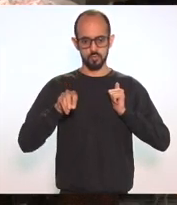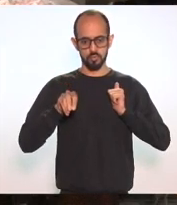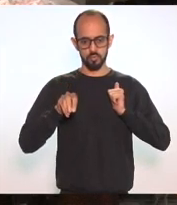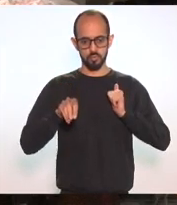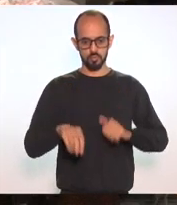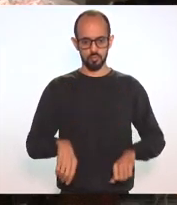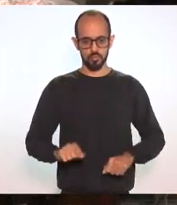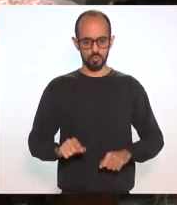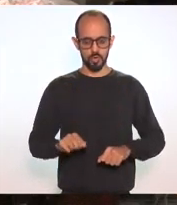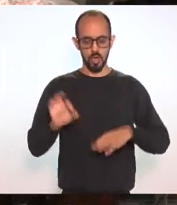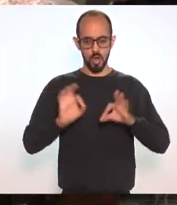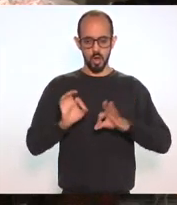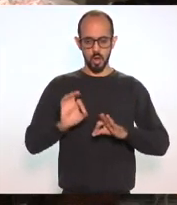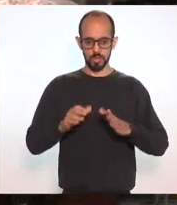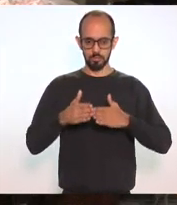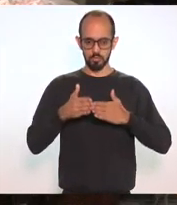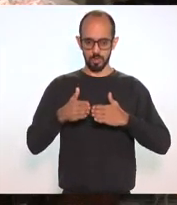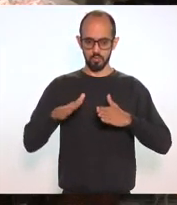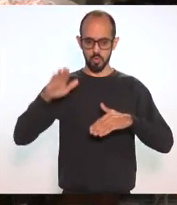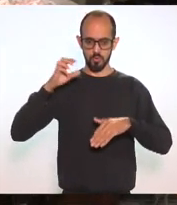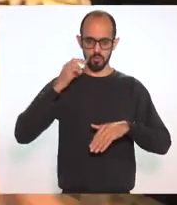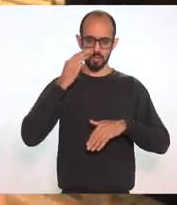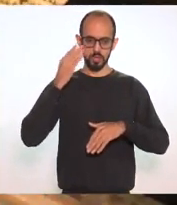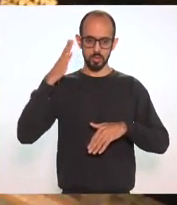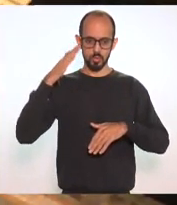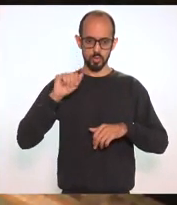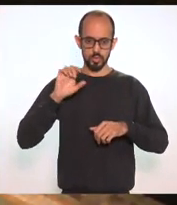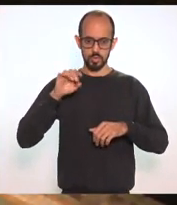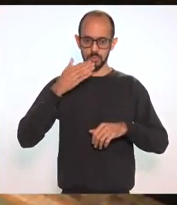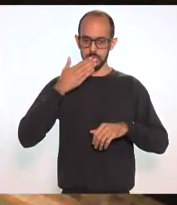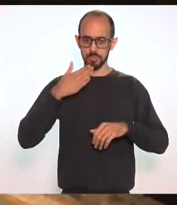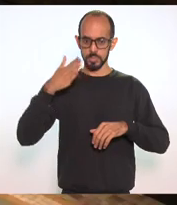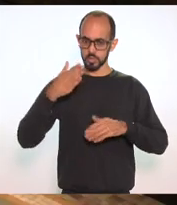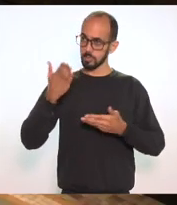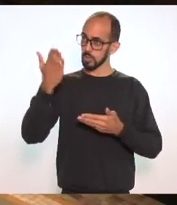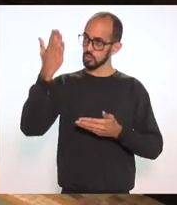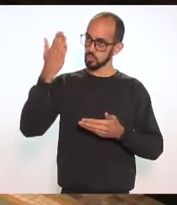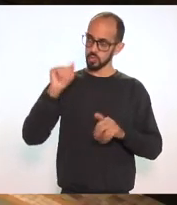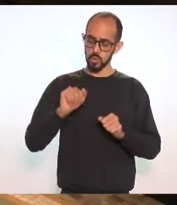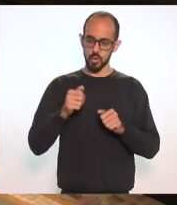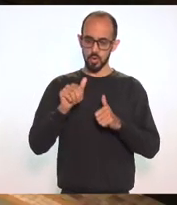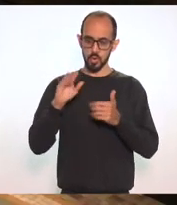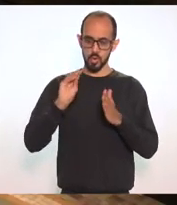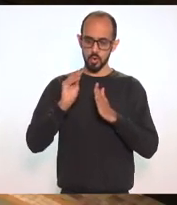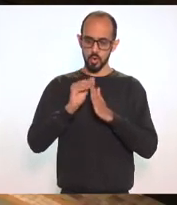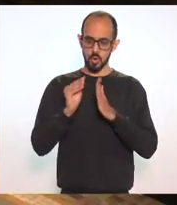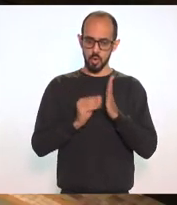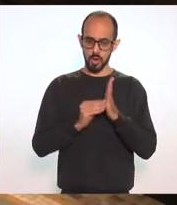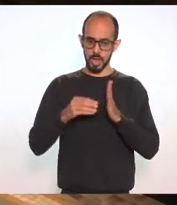Questão de ordem. Questão de ordem, deputado Valdec Carneiro. Só para pedir para Vossa Excelência consignar, presidente André Celiano, na